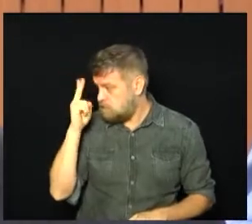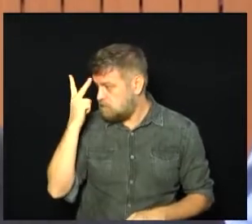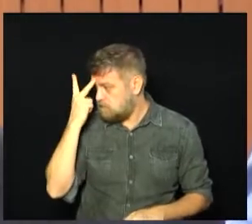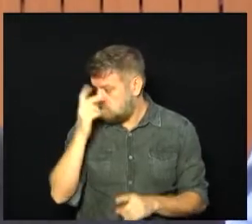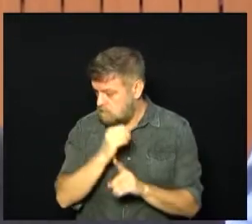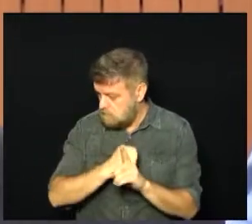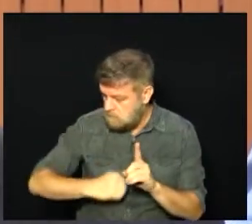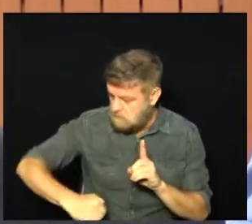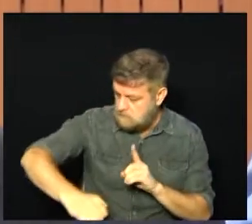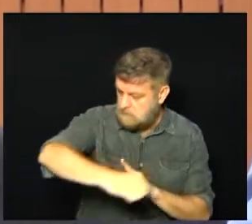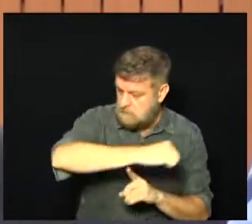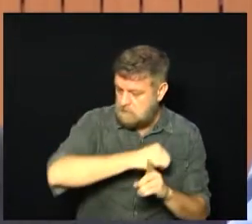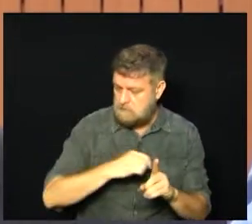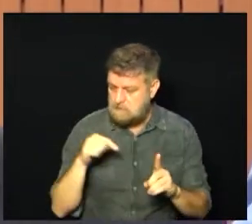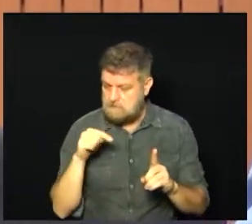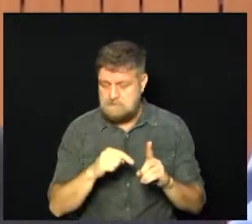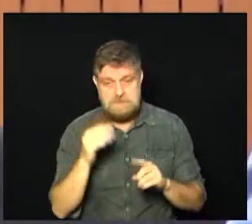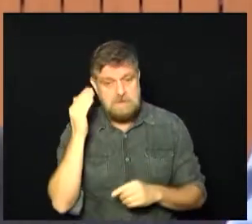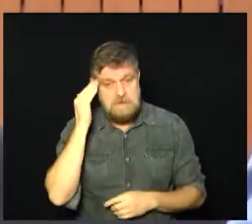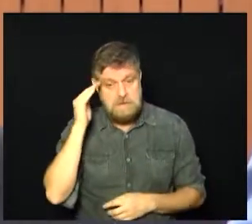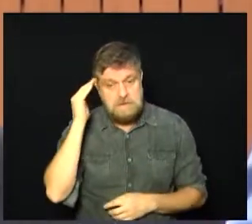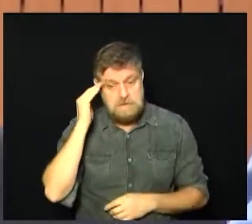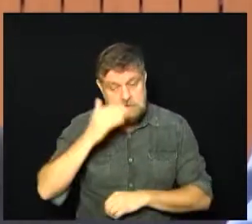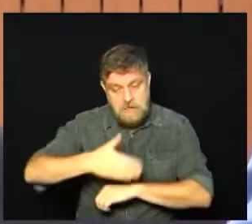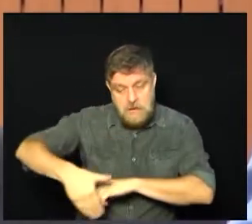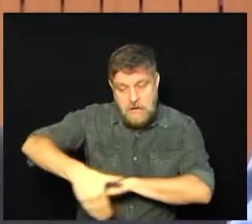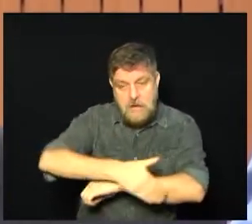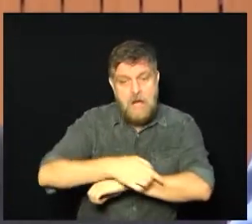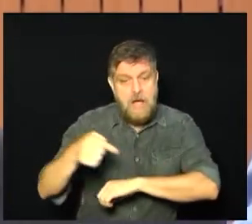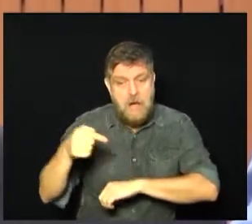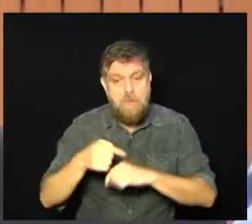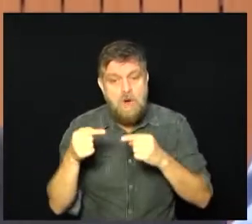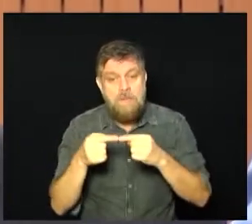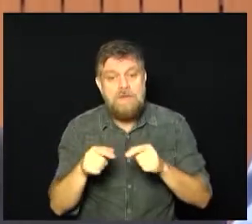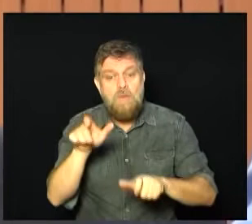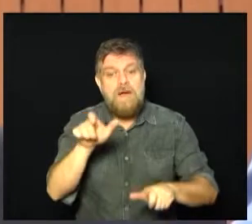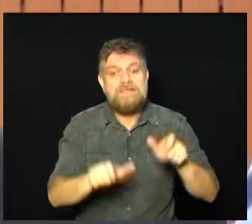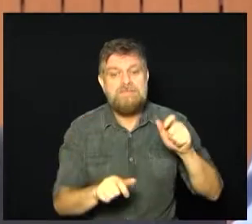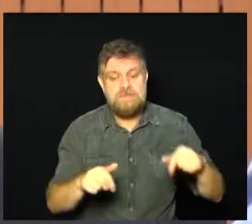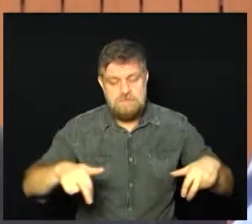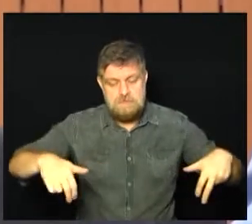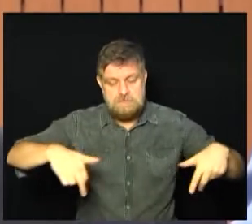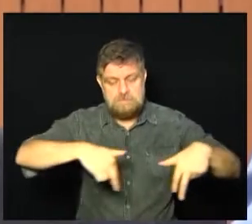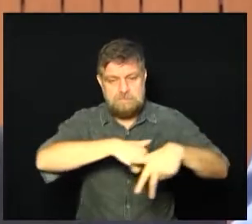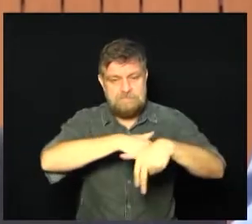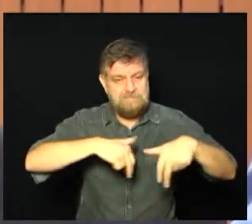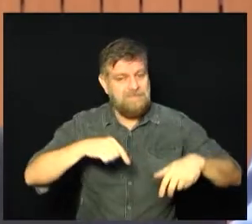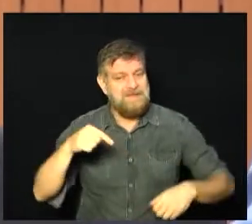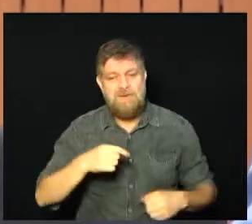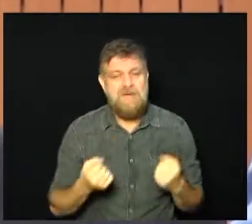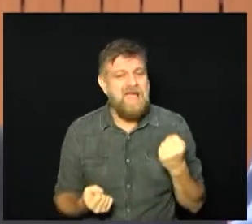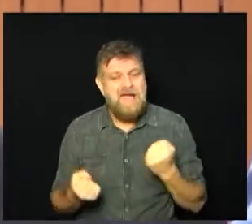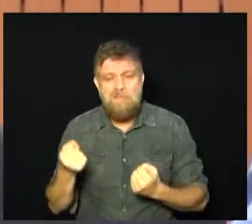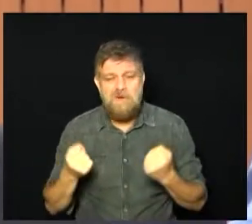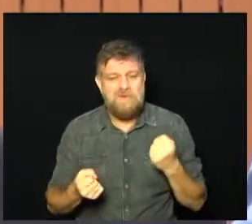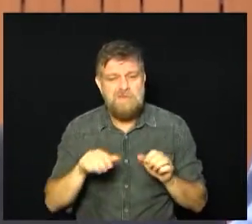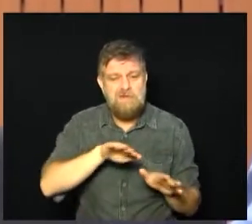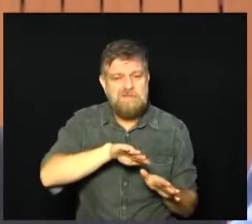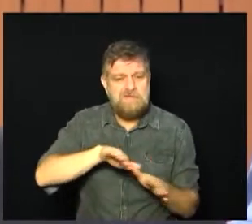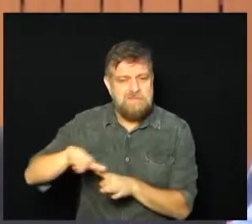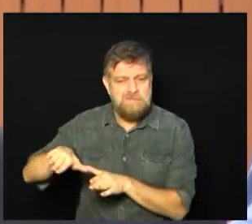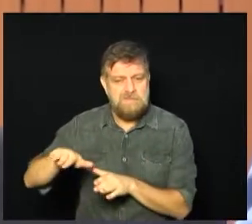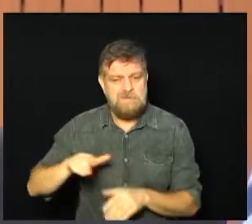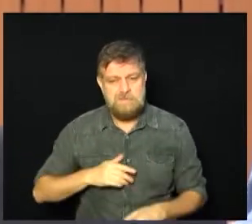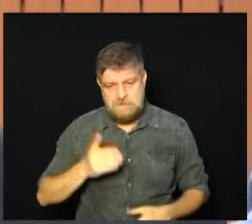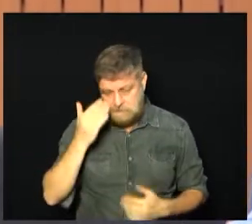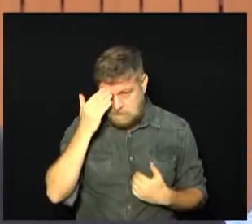se a sociedade entender que a rua deve ser para o cidadão, e não para o automóvel, para a poluição, para a violência e para a degradação. Então, muito